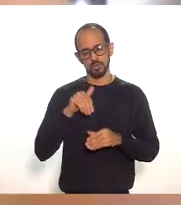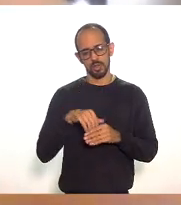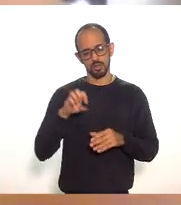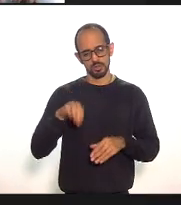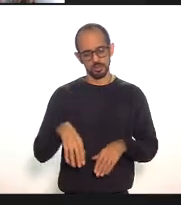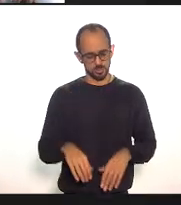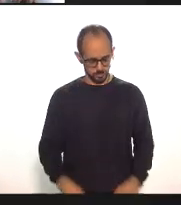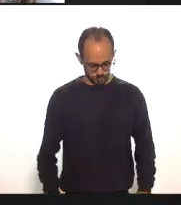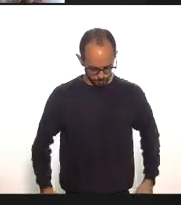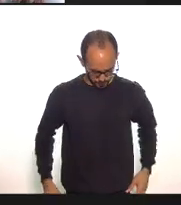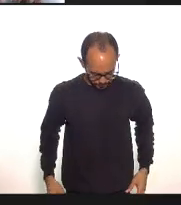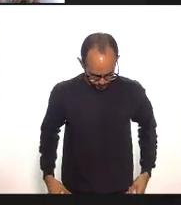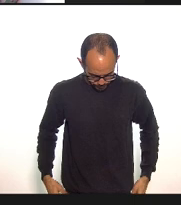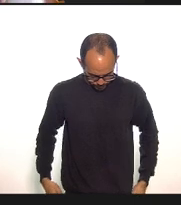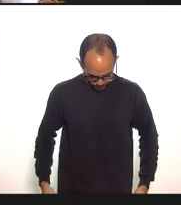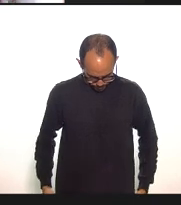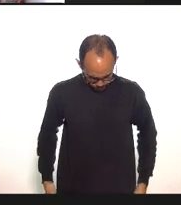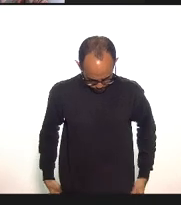claro.